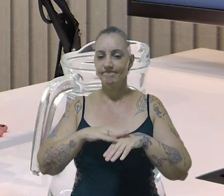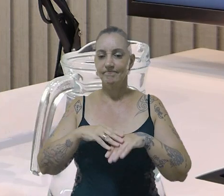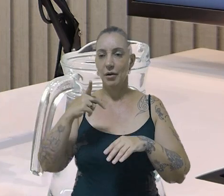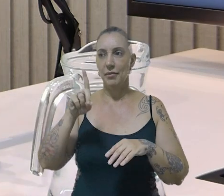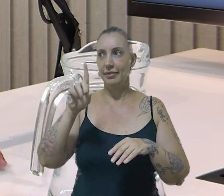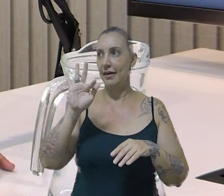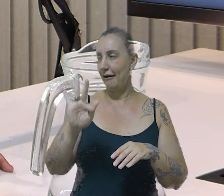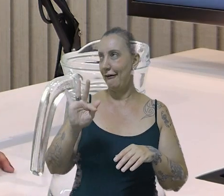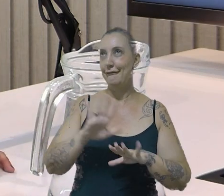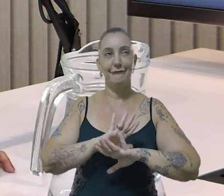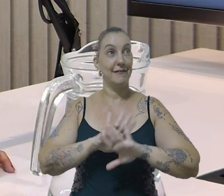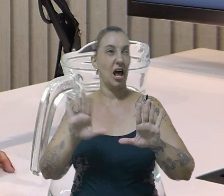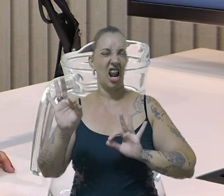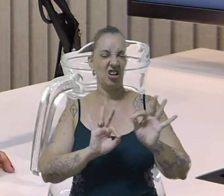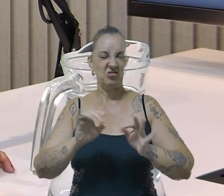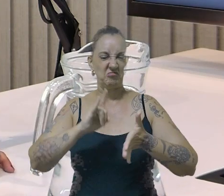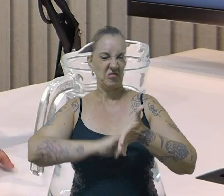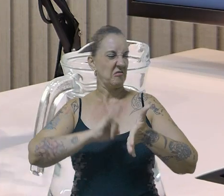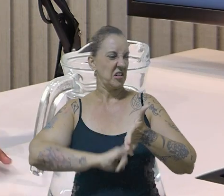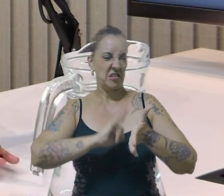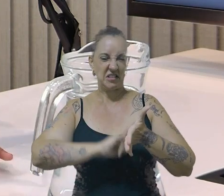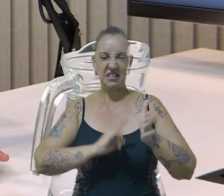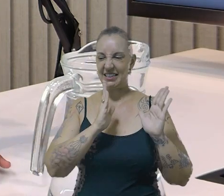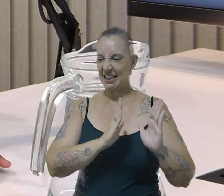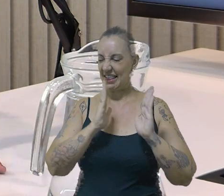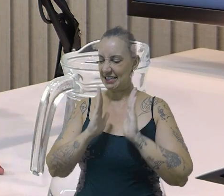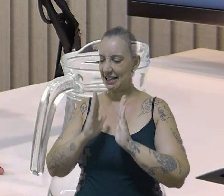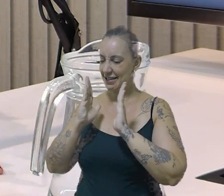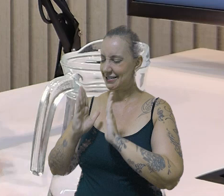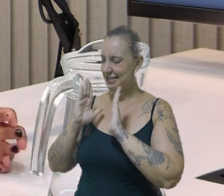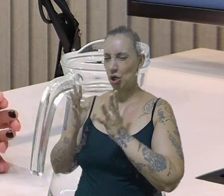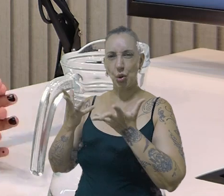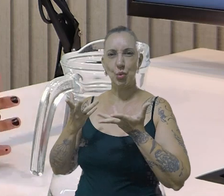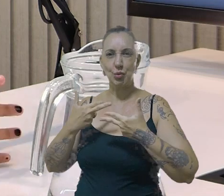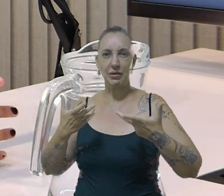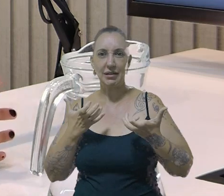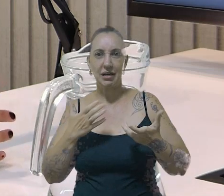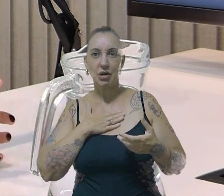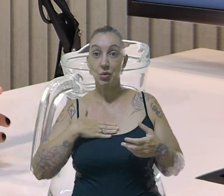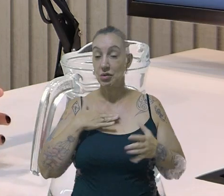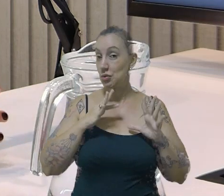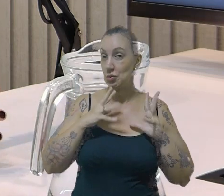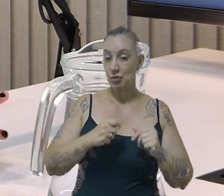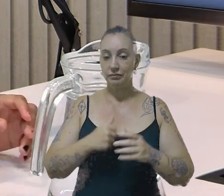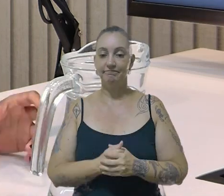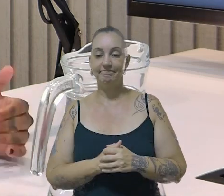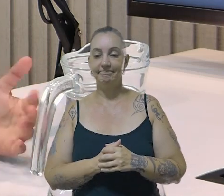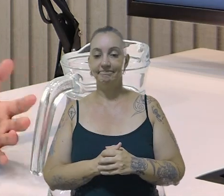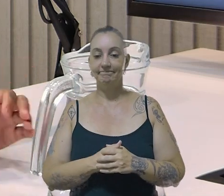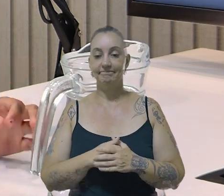loucura ela faz texto texto cena por cena tudo que ela quer tudo que ela gostaria eh